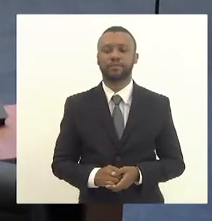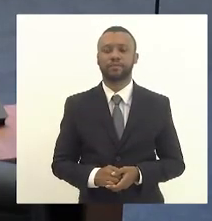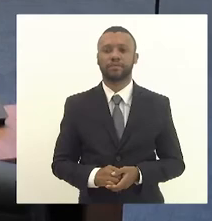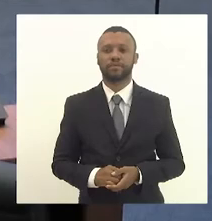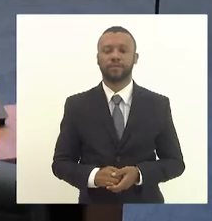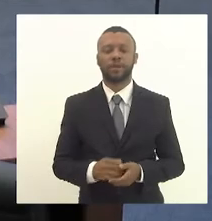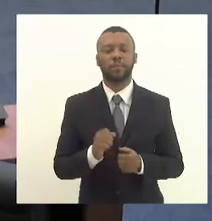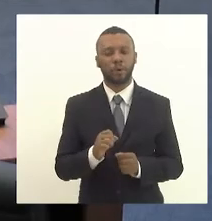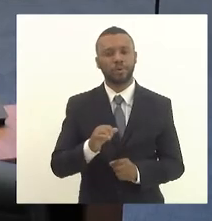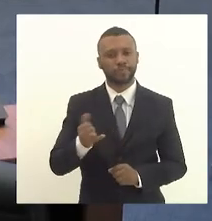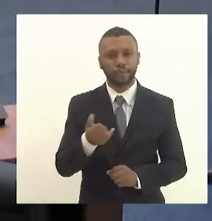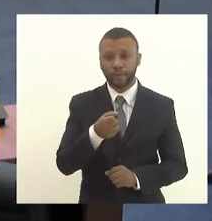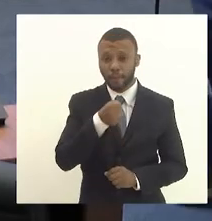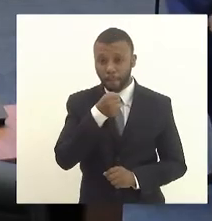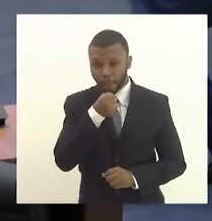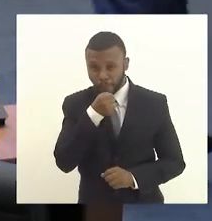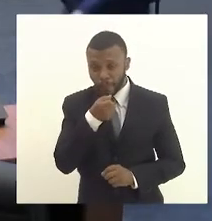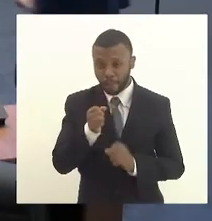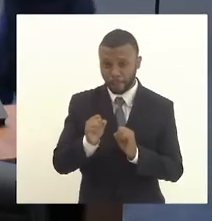Pode usar o microfone aqui.